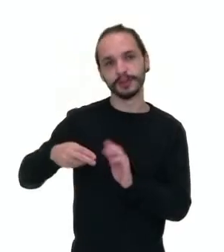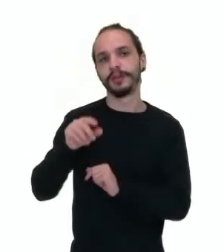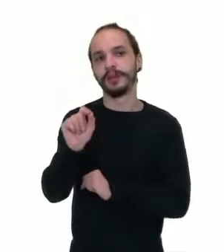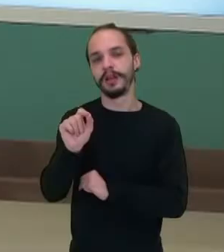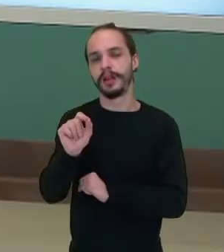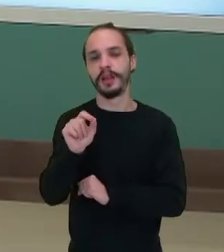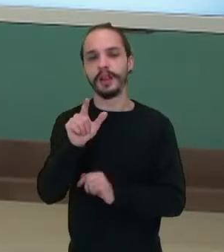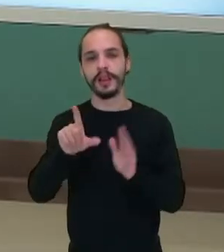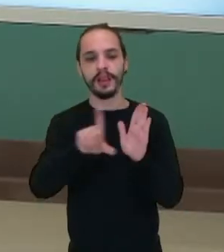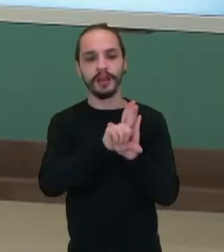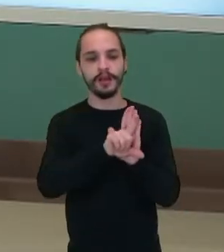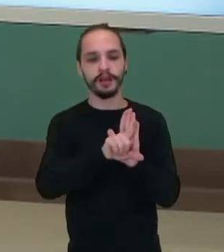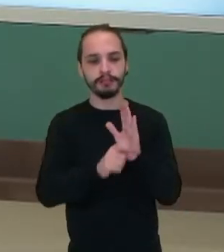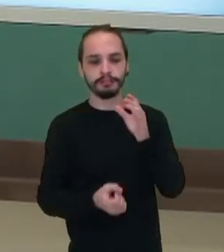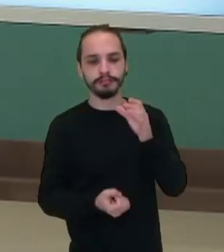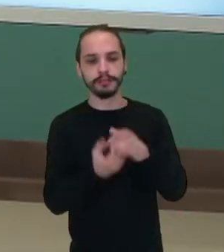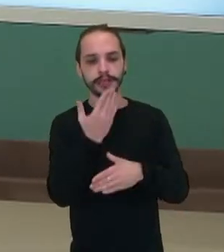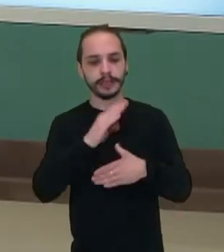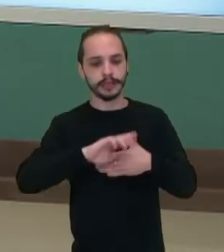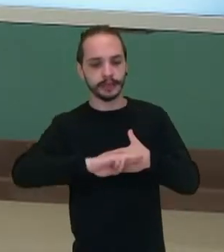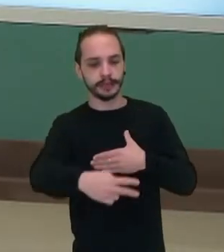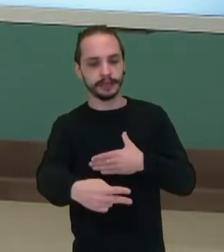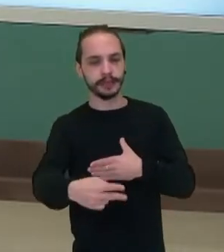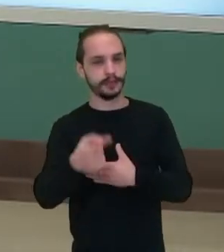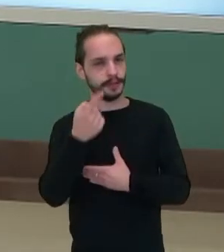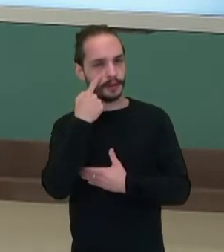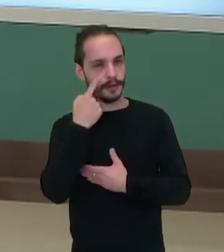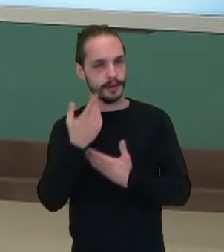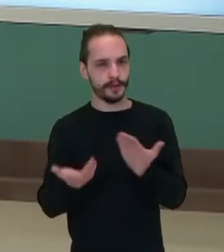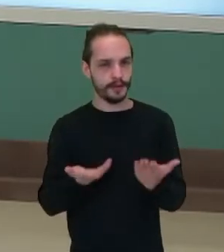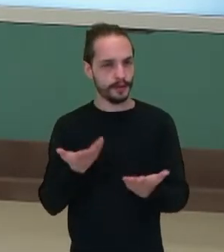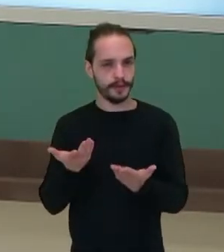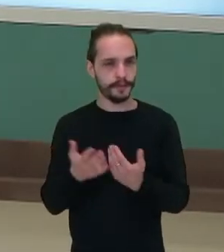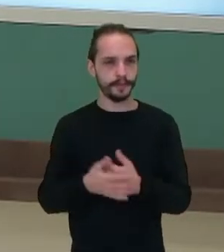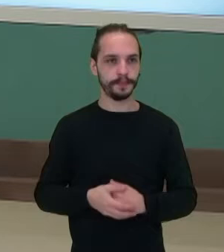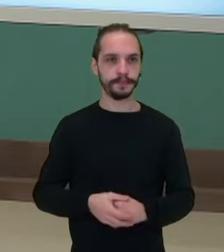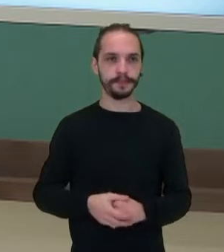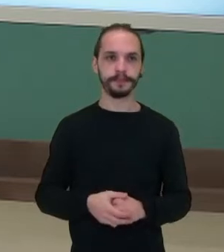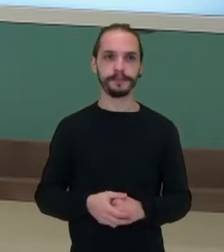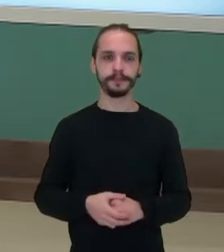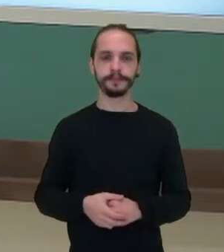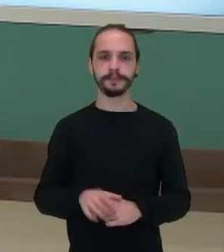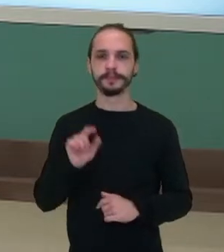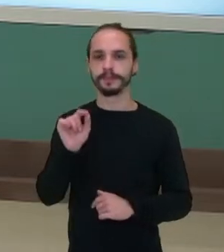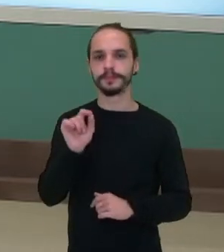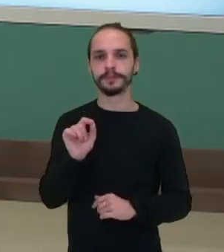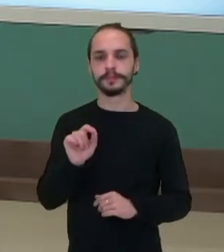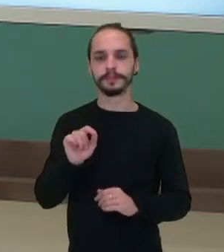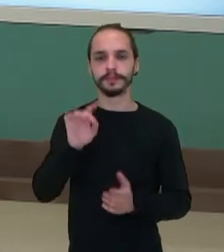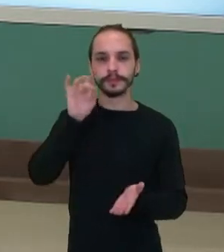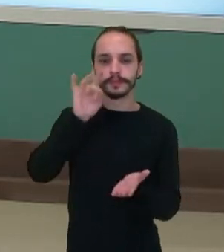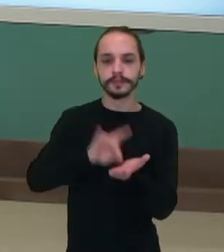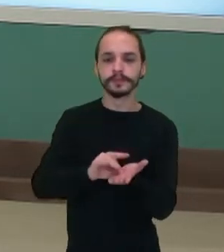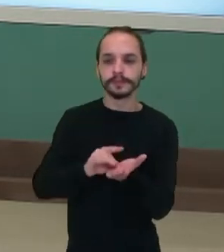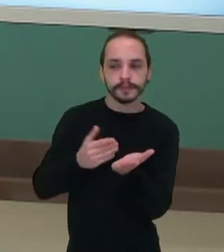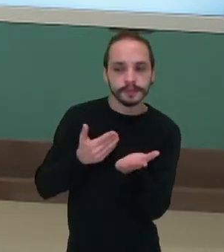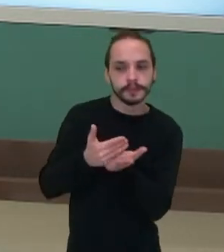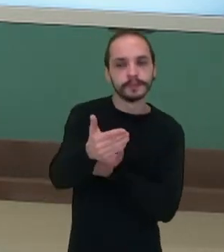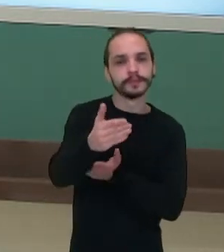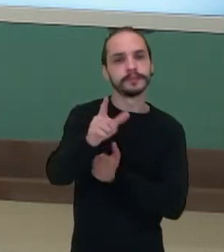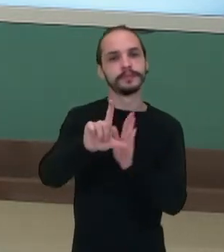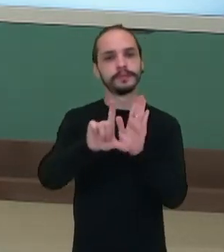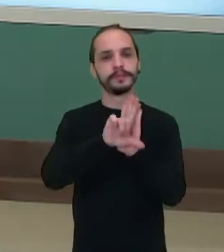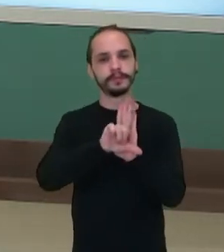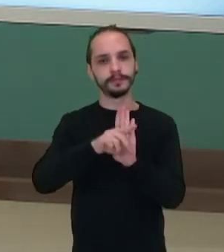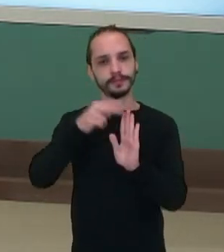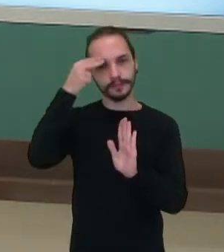reação. Então, vamos investigar essa situação aí. Então, veja, o que é originalmente a terceira lei de Newton, né? Ela